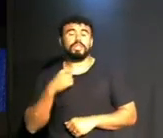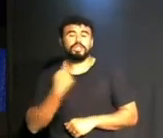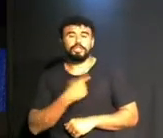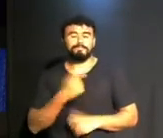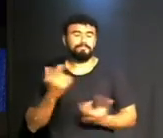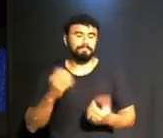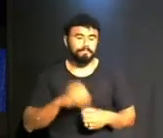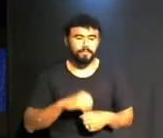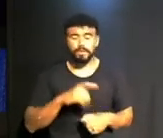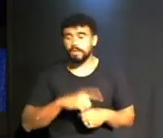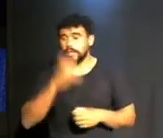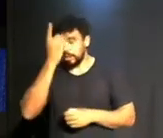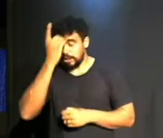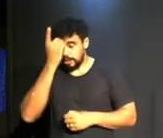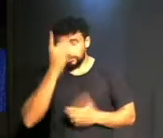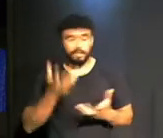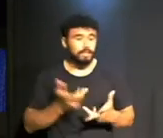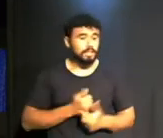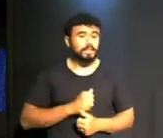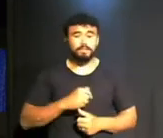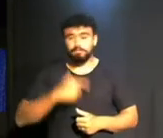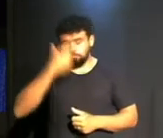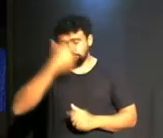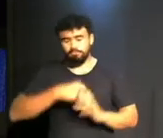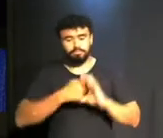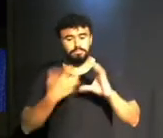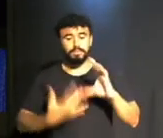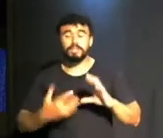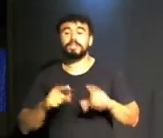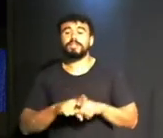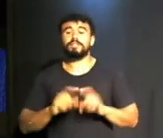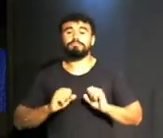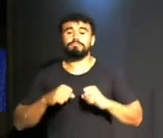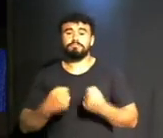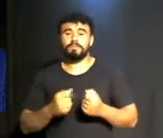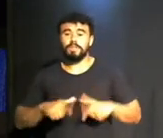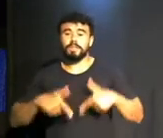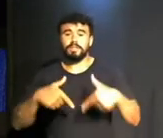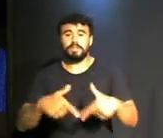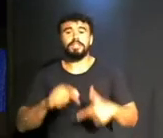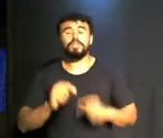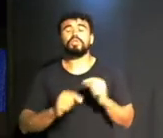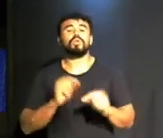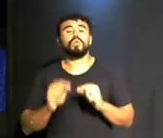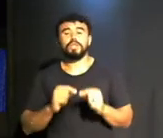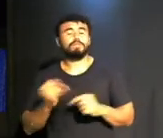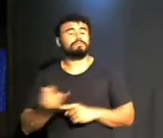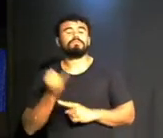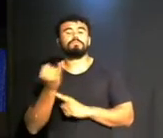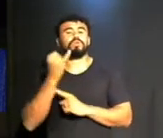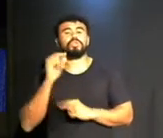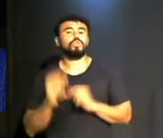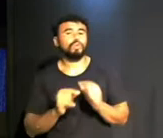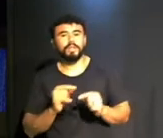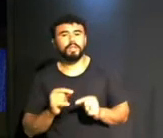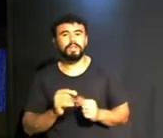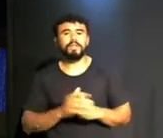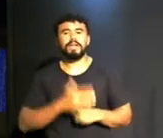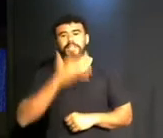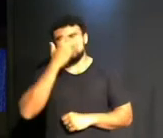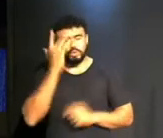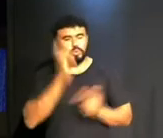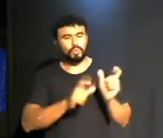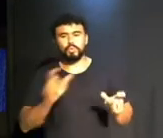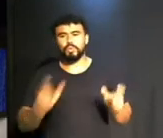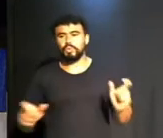dos nossos recursos dos nossos dons habilidades caráter dedicação investir naquilo que realmente importa que são